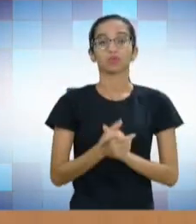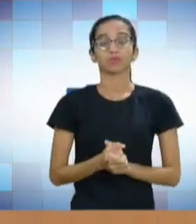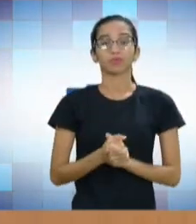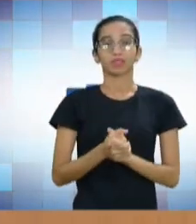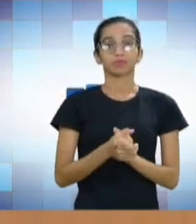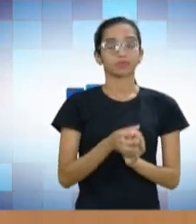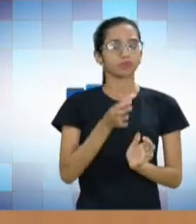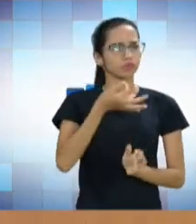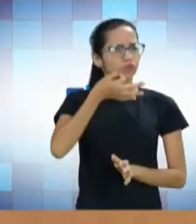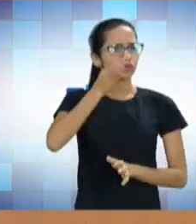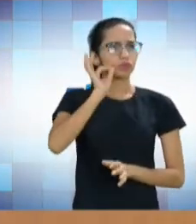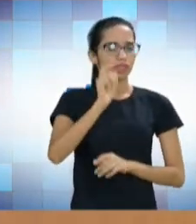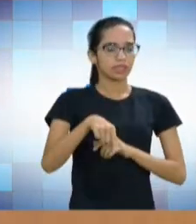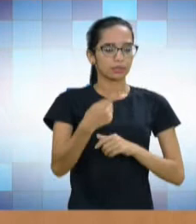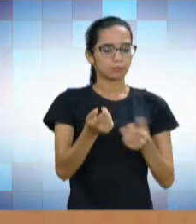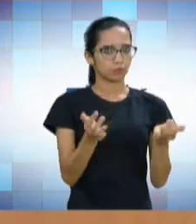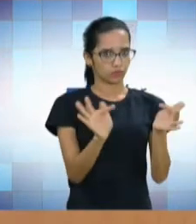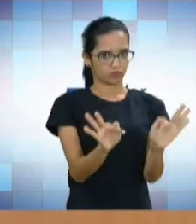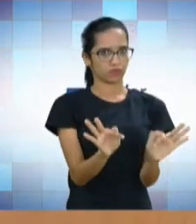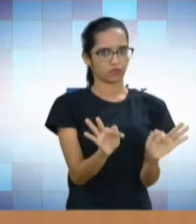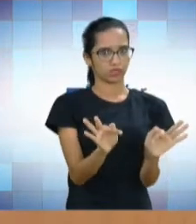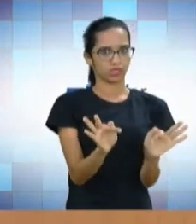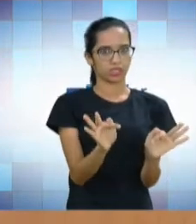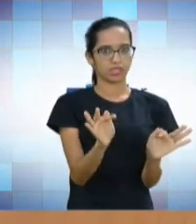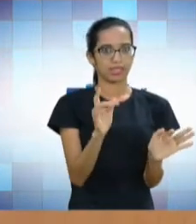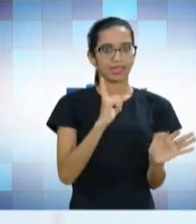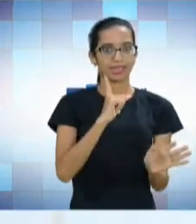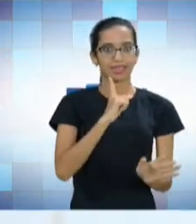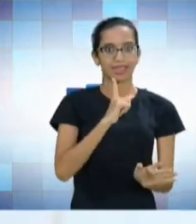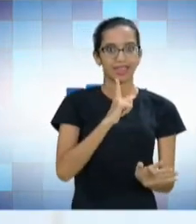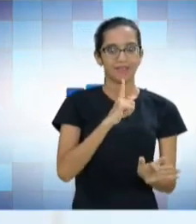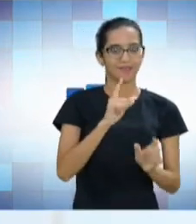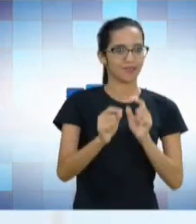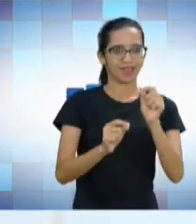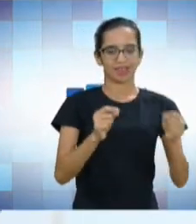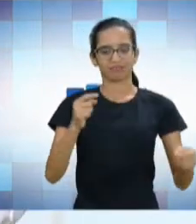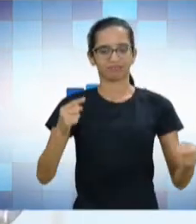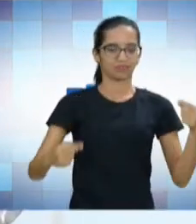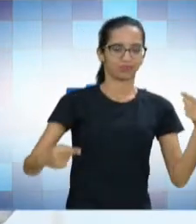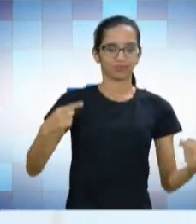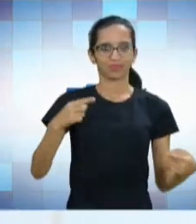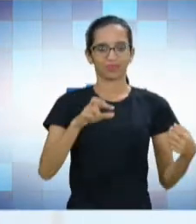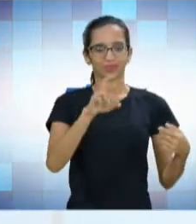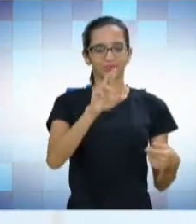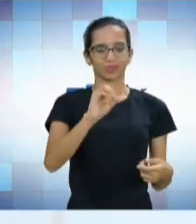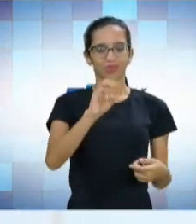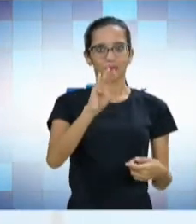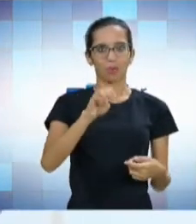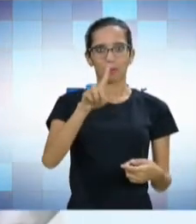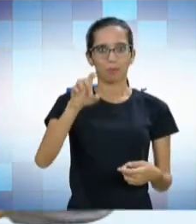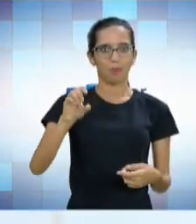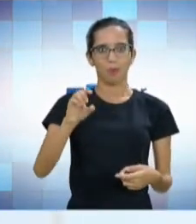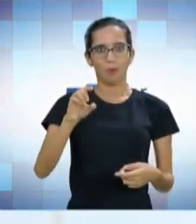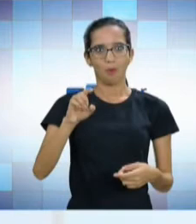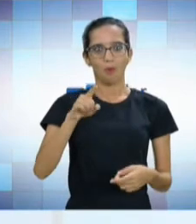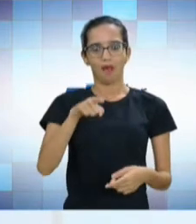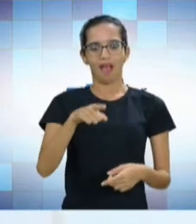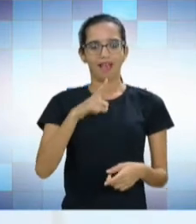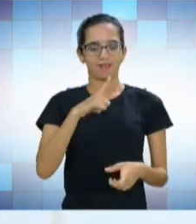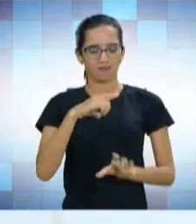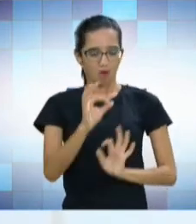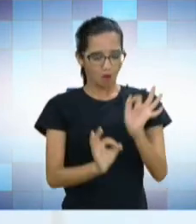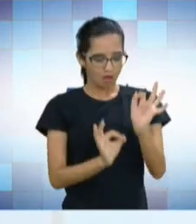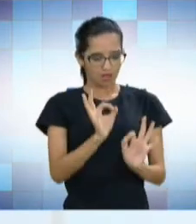é do café da manhã após o café da manhã teve uma disputa de robôs neles produzir robôs e bota os